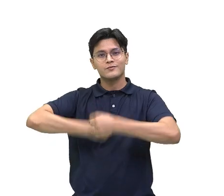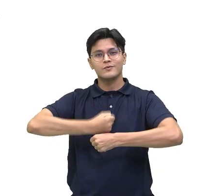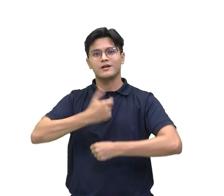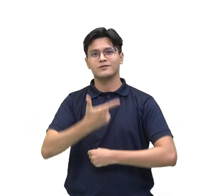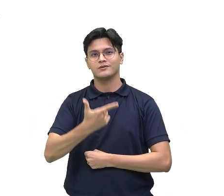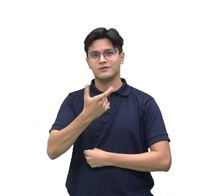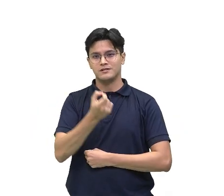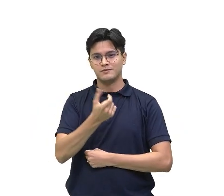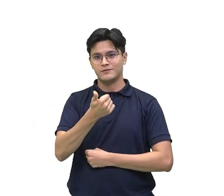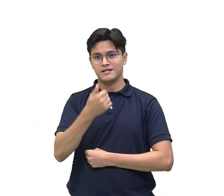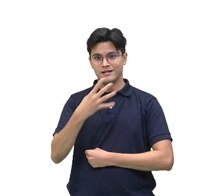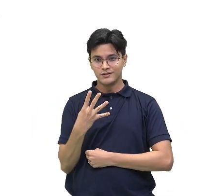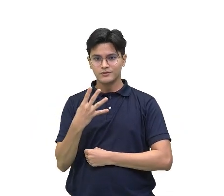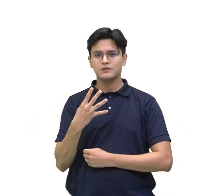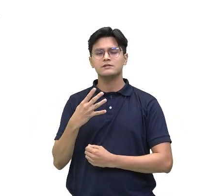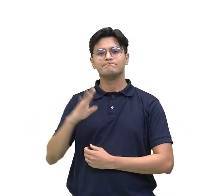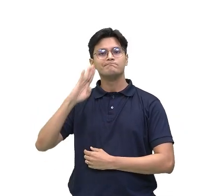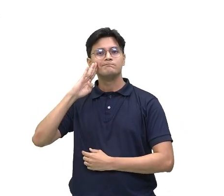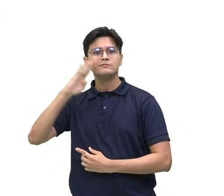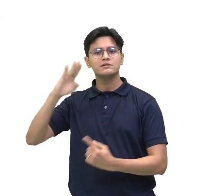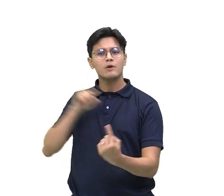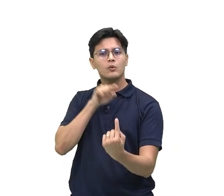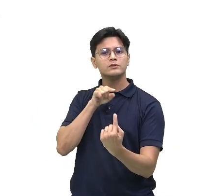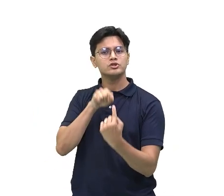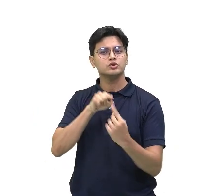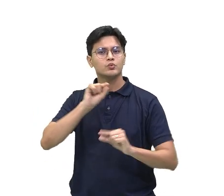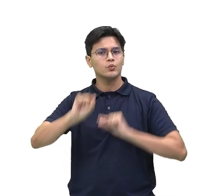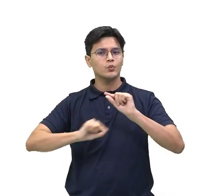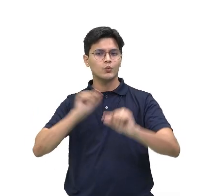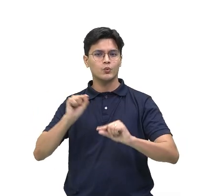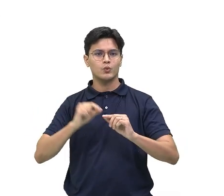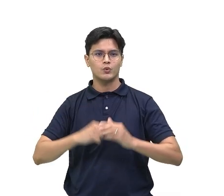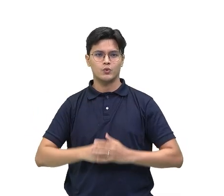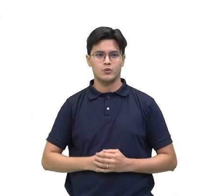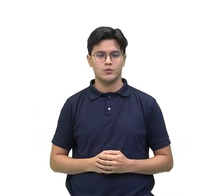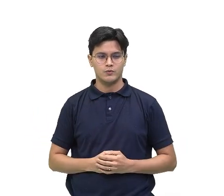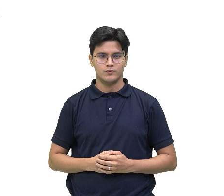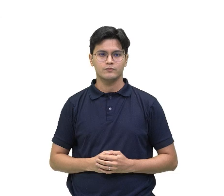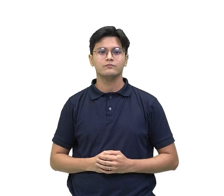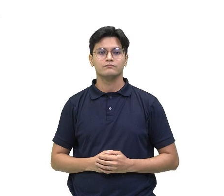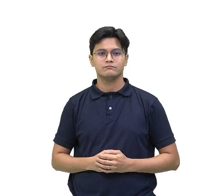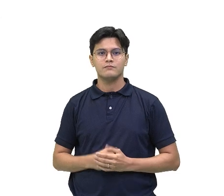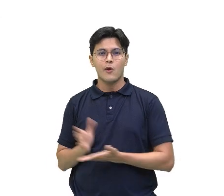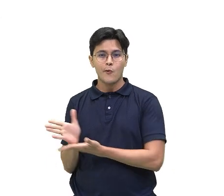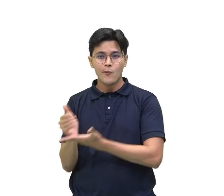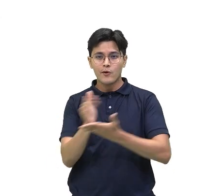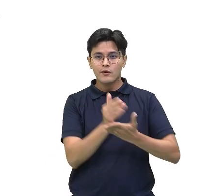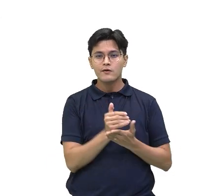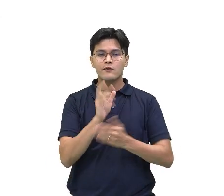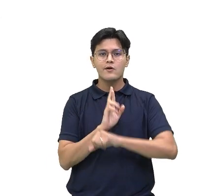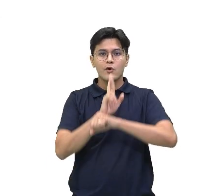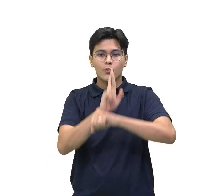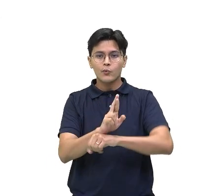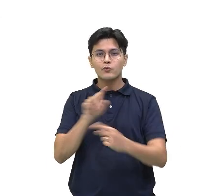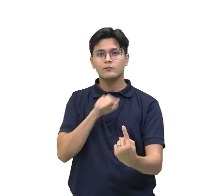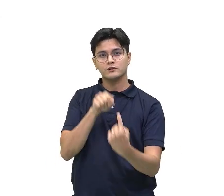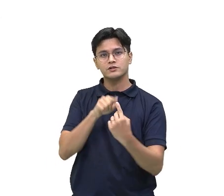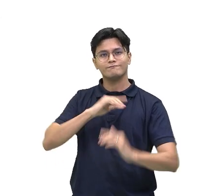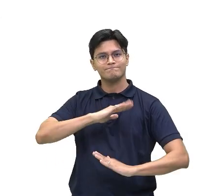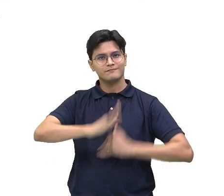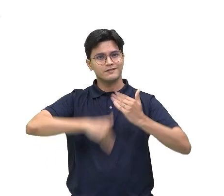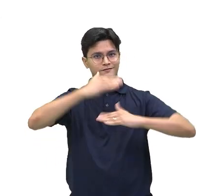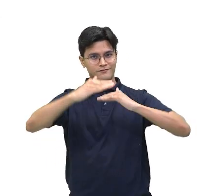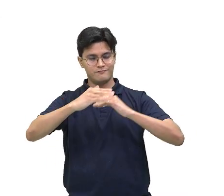principal objetivo deste banco? A de mobilizar, gente, recursos para o desenvolvimento, tanto na parte